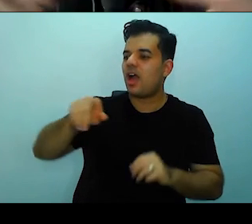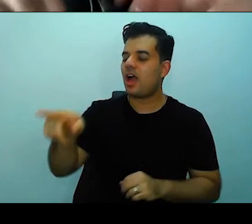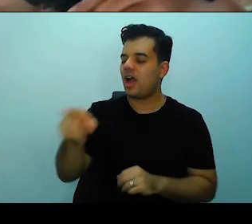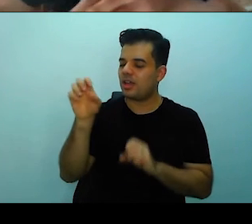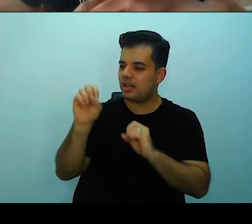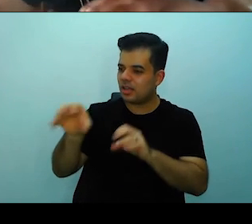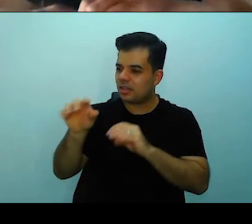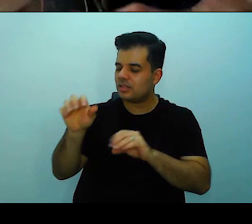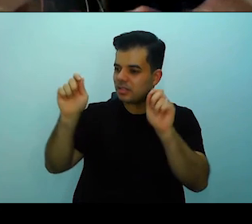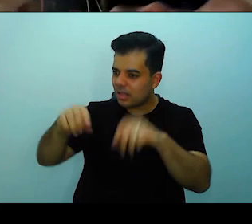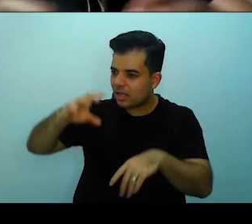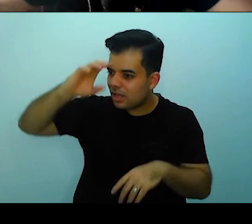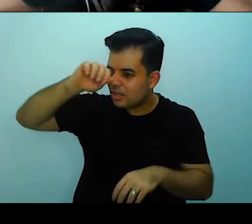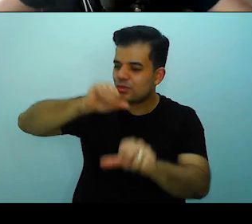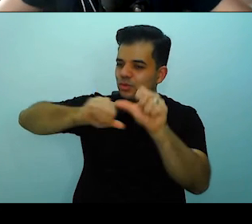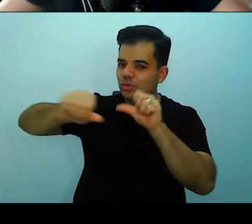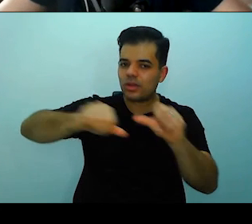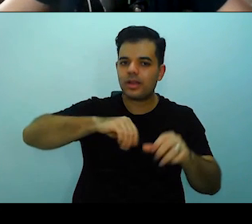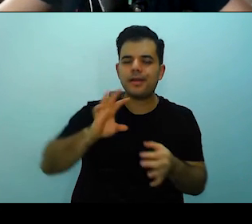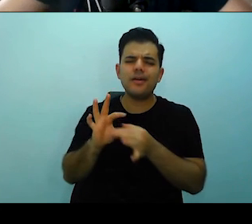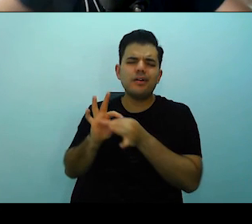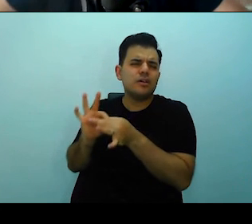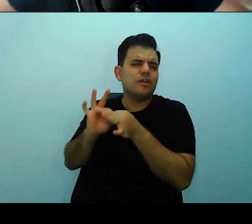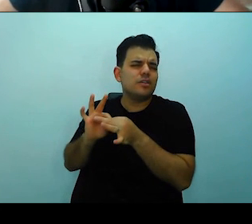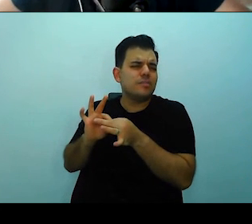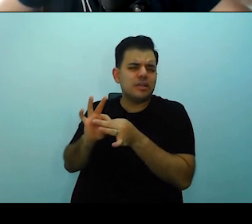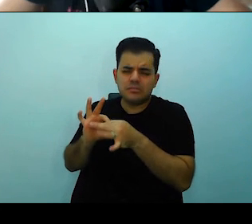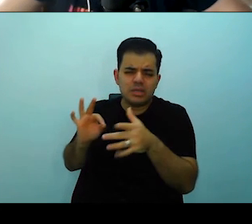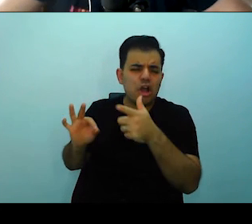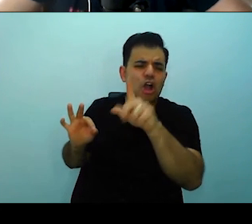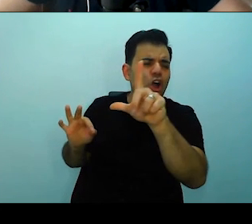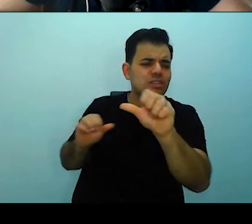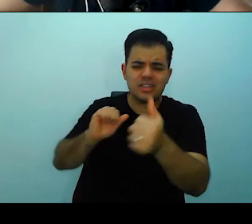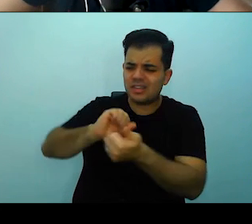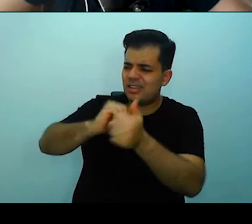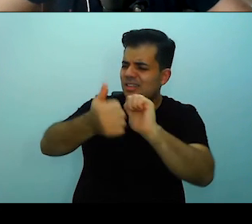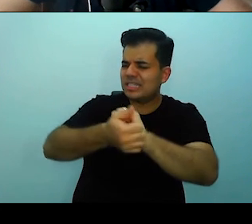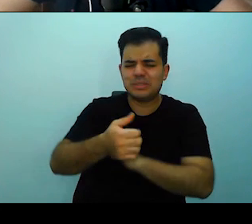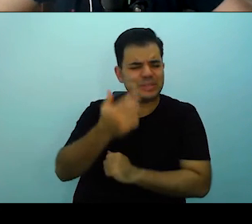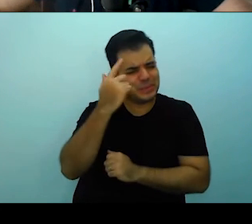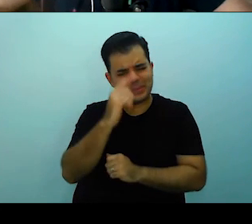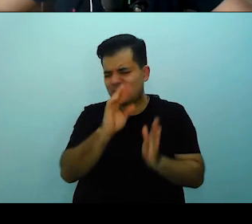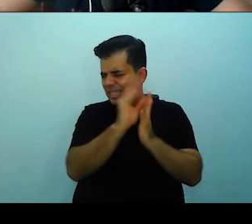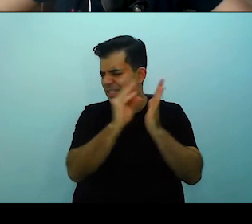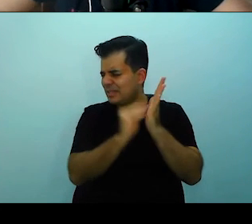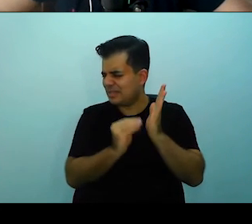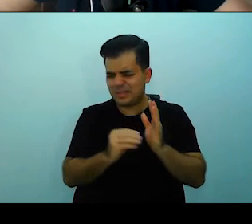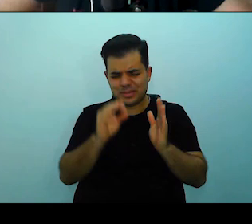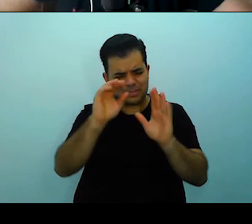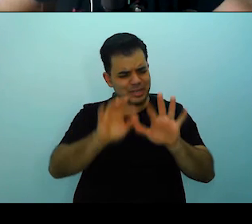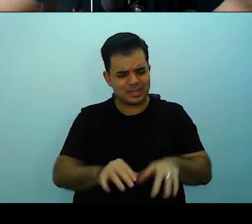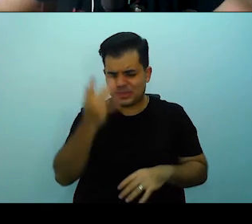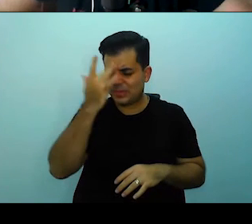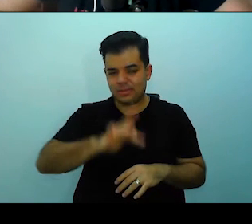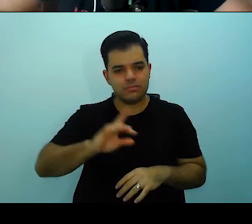sem ter esse apego, sabe? Se eu não sair dessa, eu não sei mais programar. Isso é importante para qualquer programador, mas no nosso caso